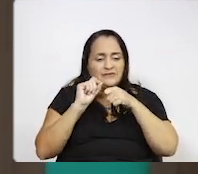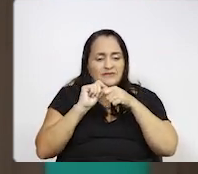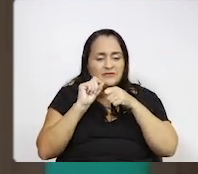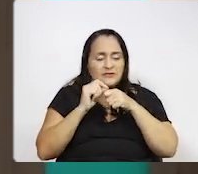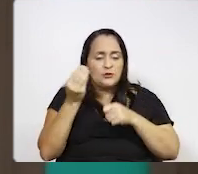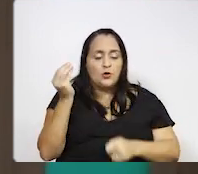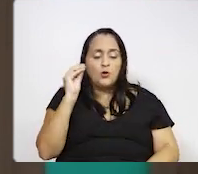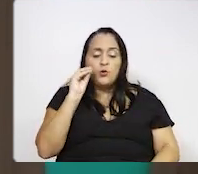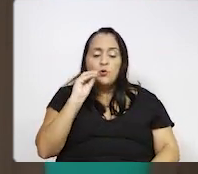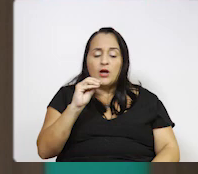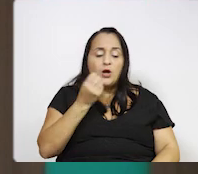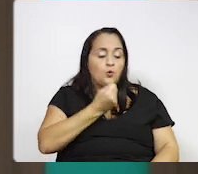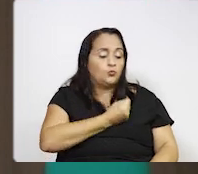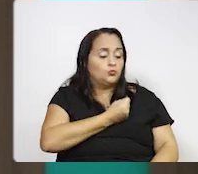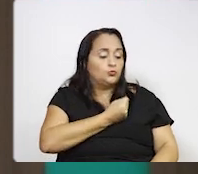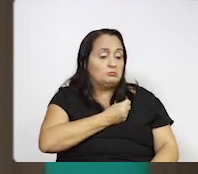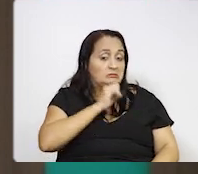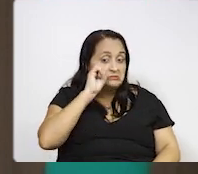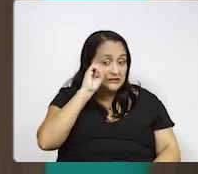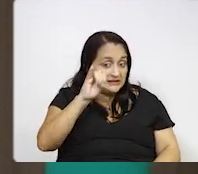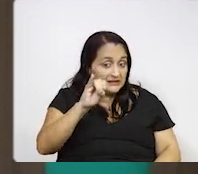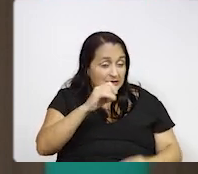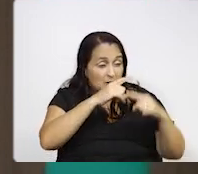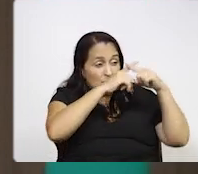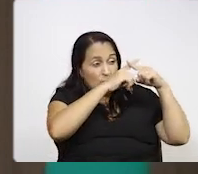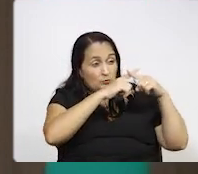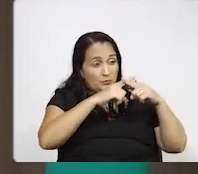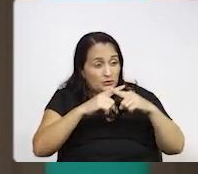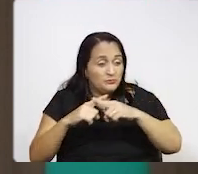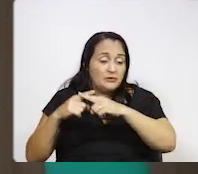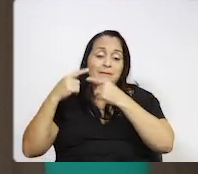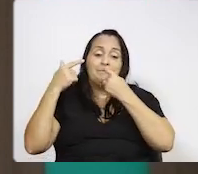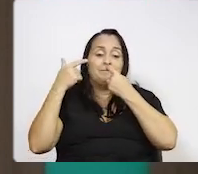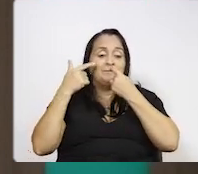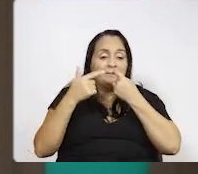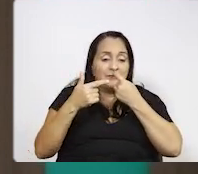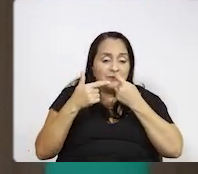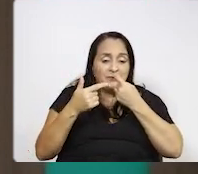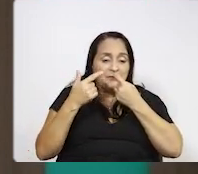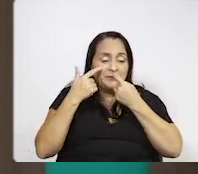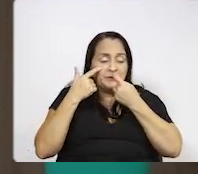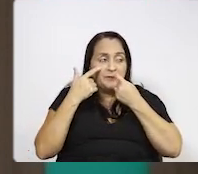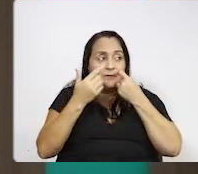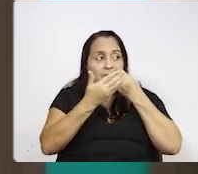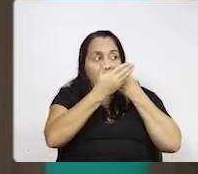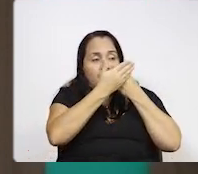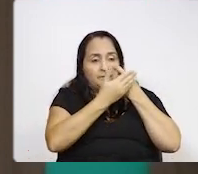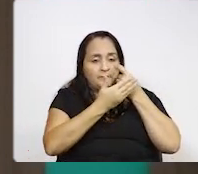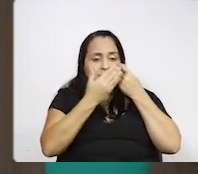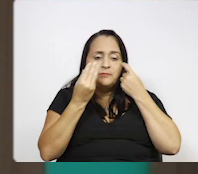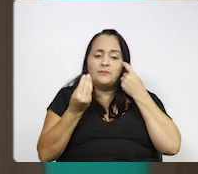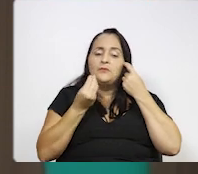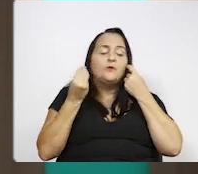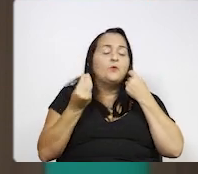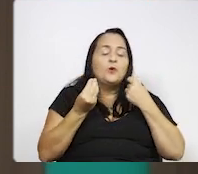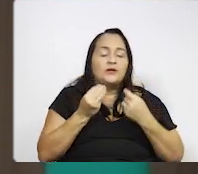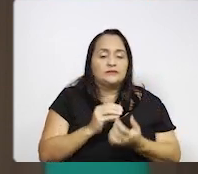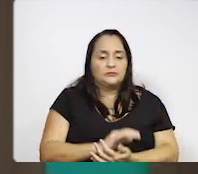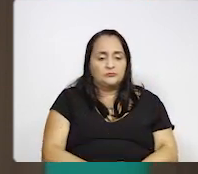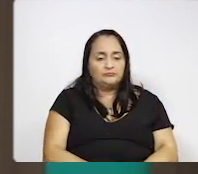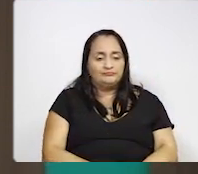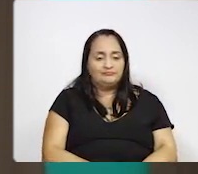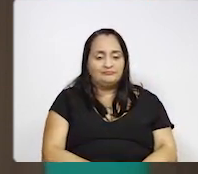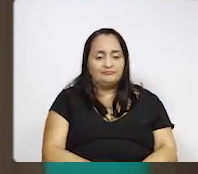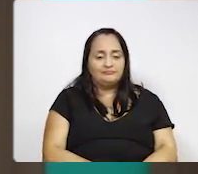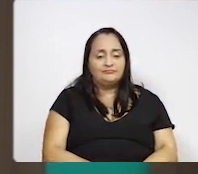um número que seja multiplicando o numerador por 2. Então, aqui vai ser quanto?